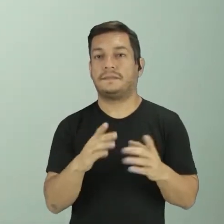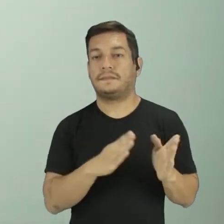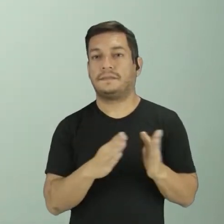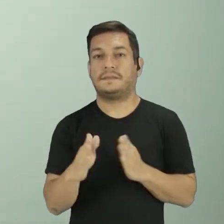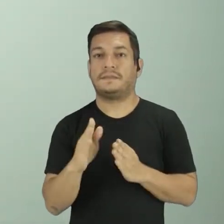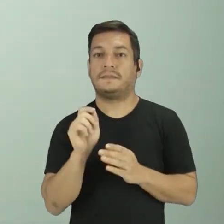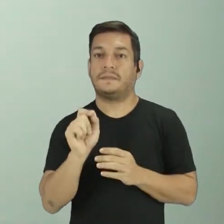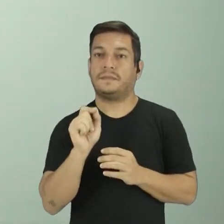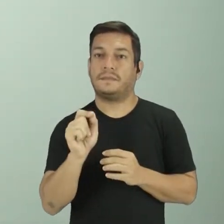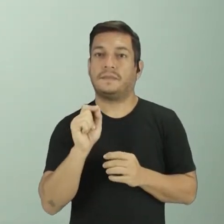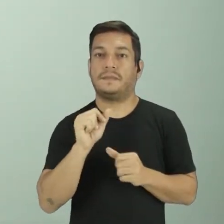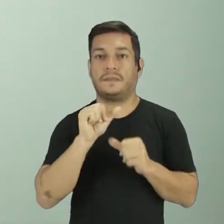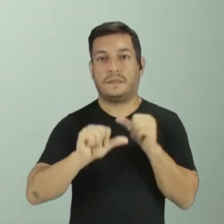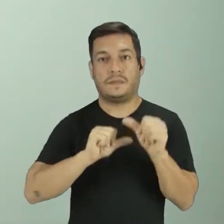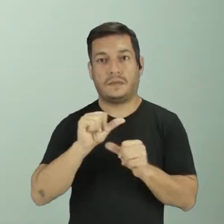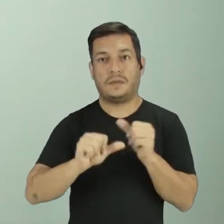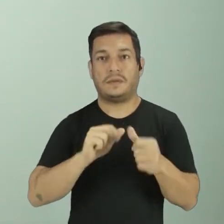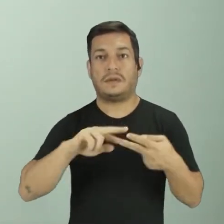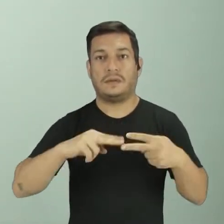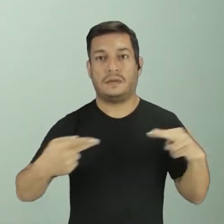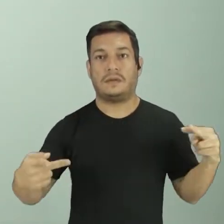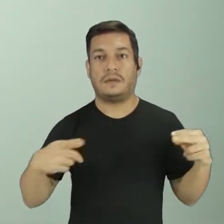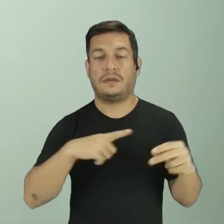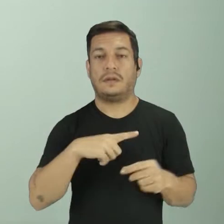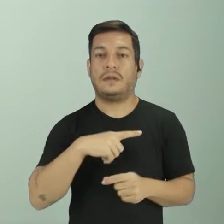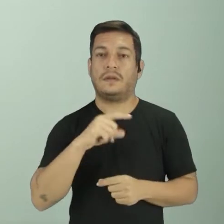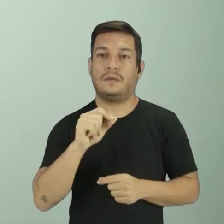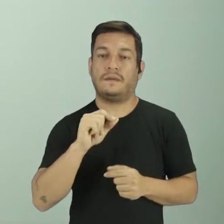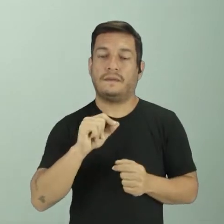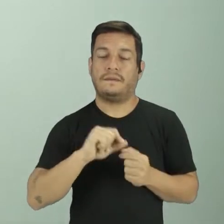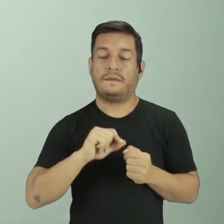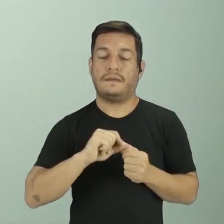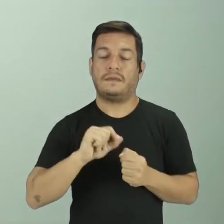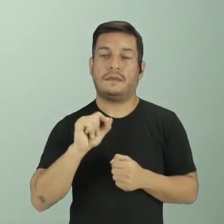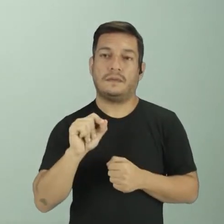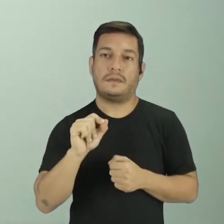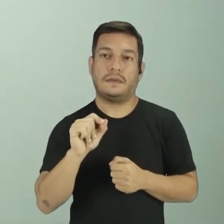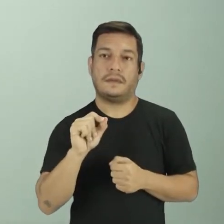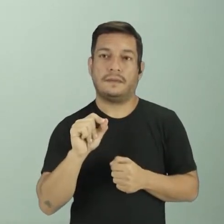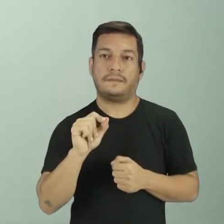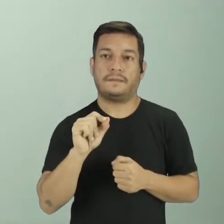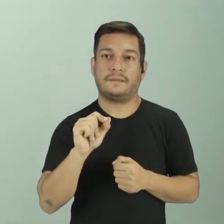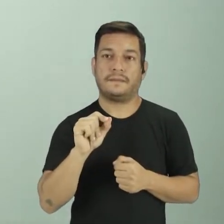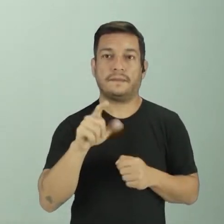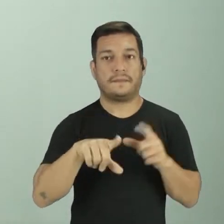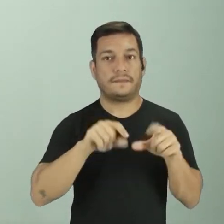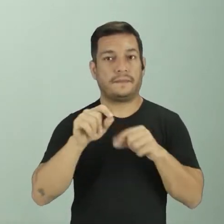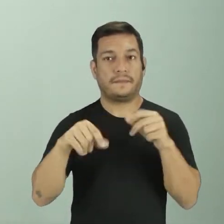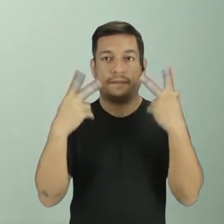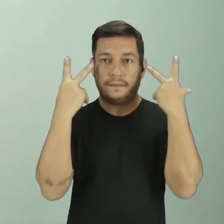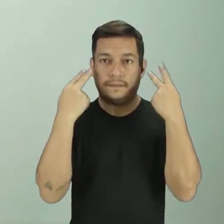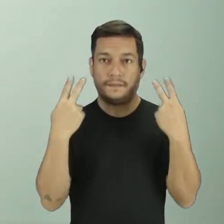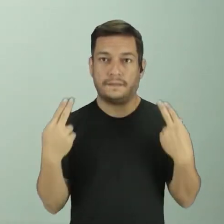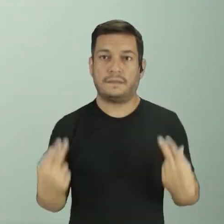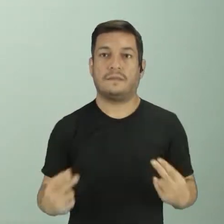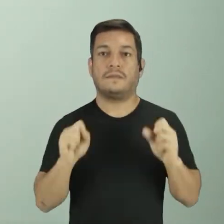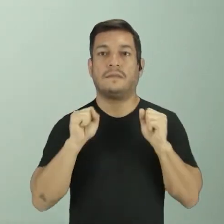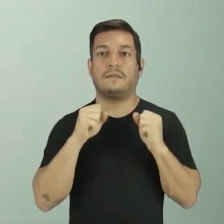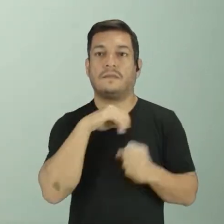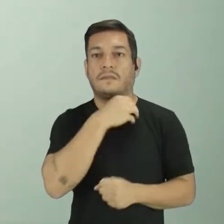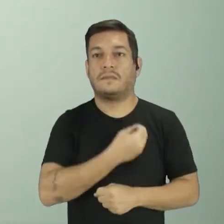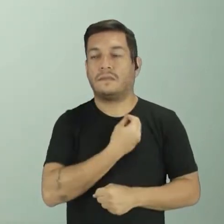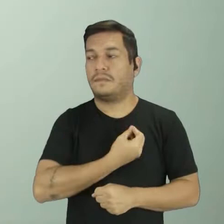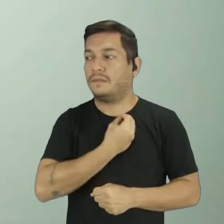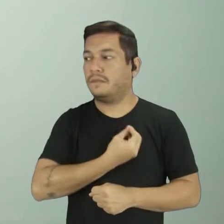processo de variabilidade genética ele fez com que a seleção natural dos seres vivos,